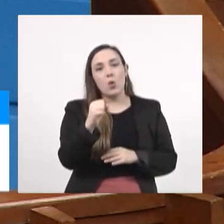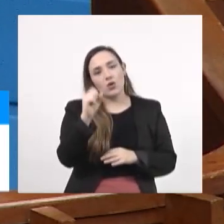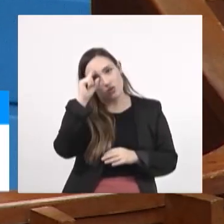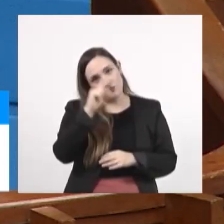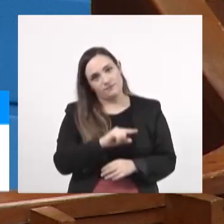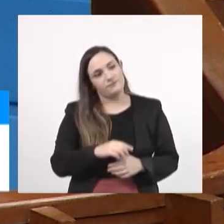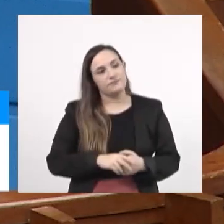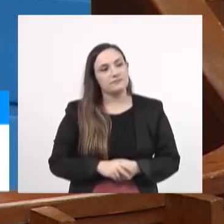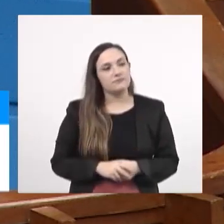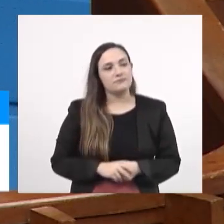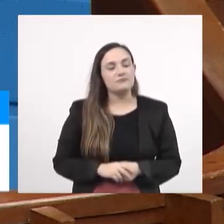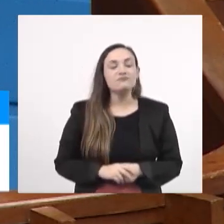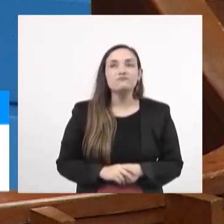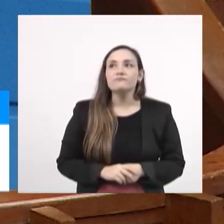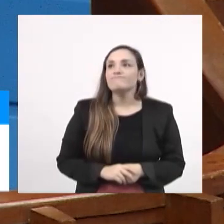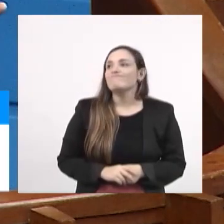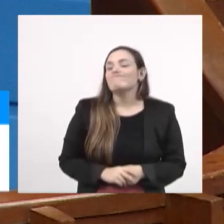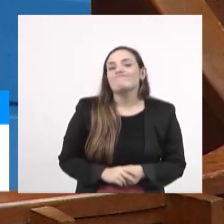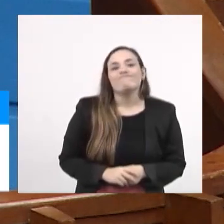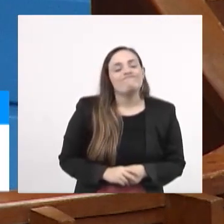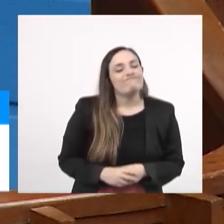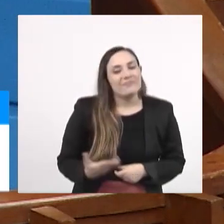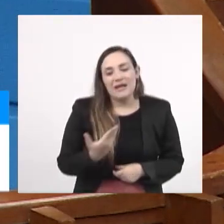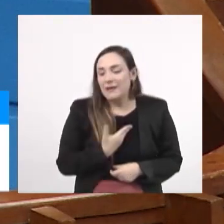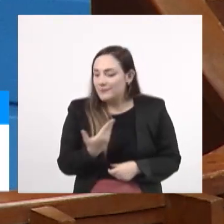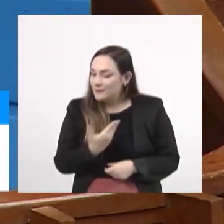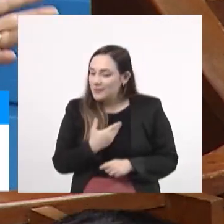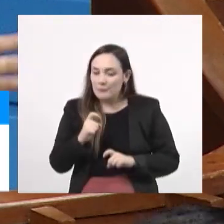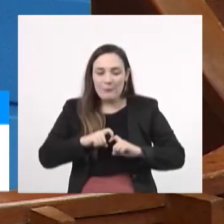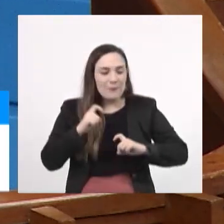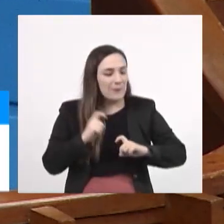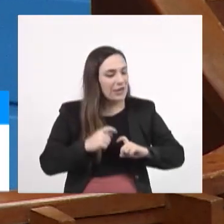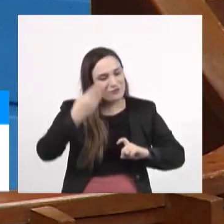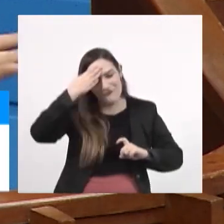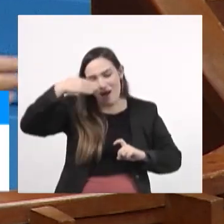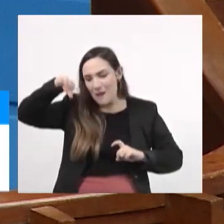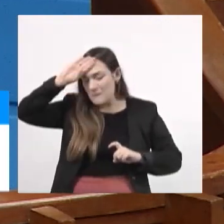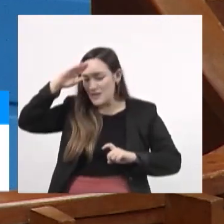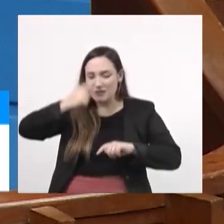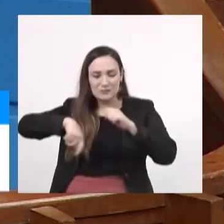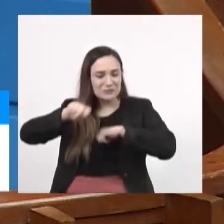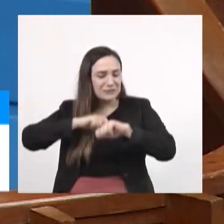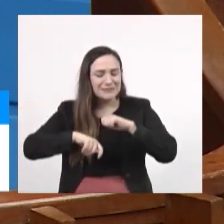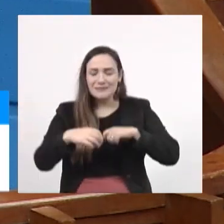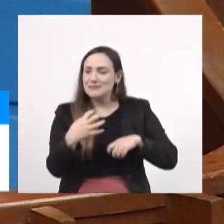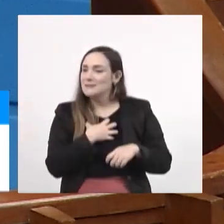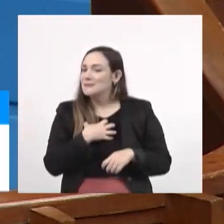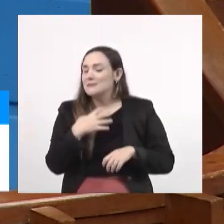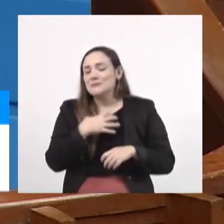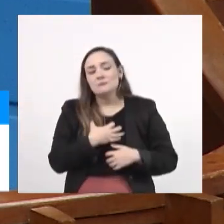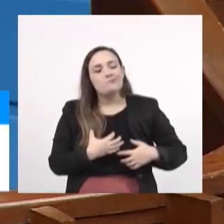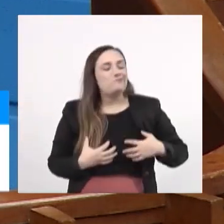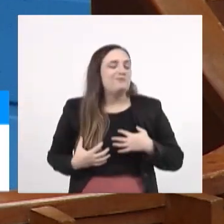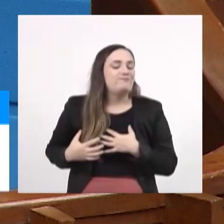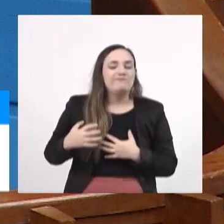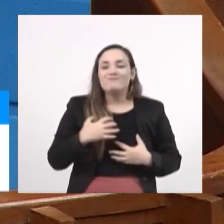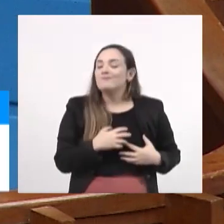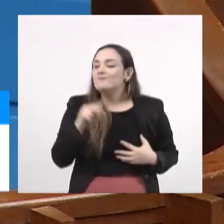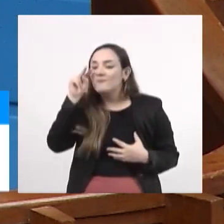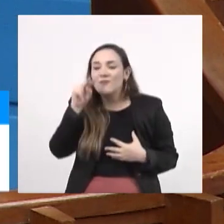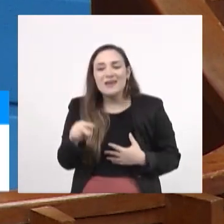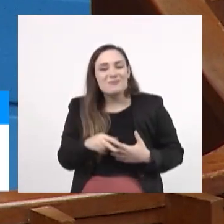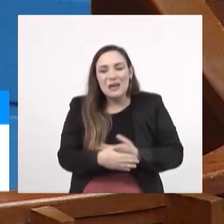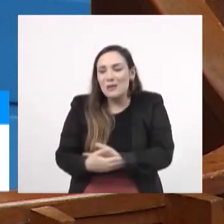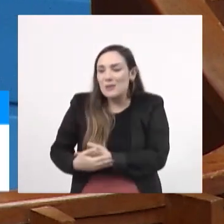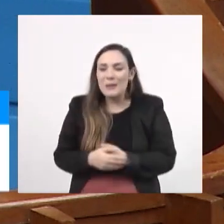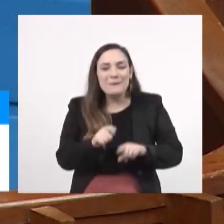muita atenção, houve uma comoção ali com os colegas, médicos, enfermeiros, administrativos ali do hospital universitário. E eu